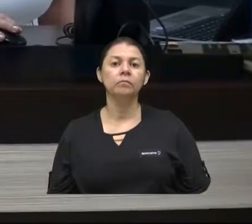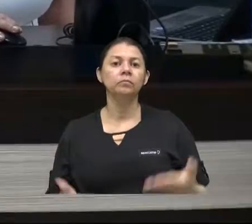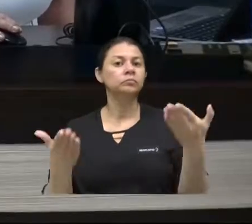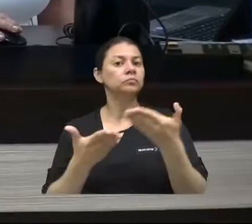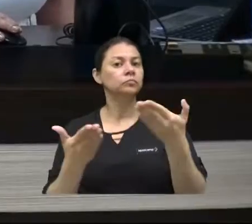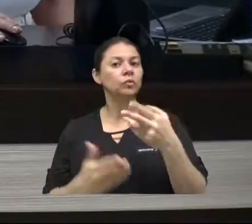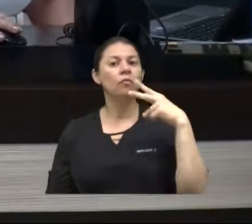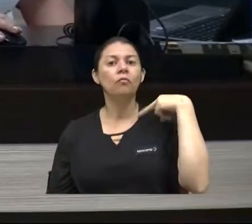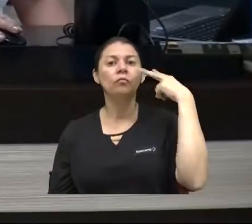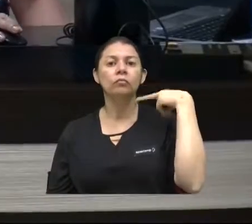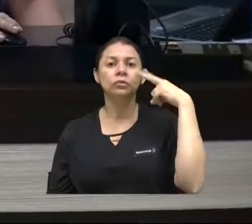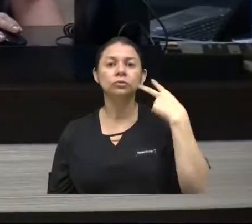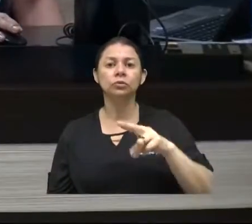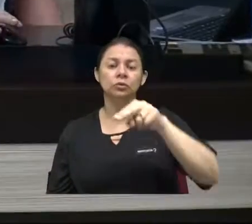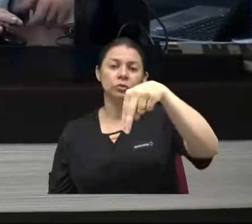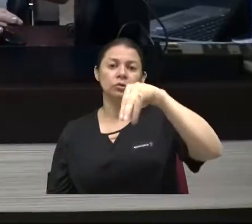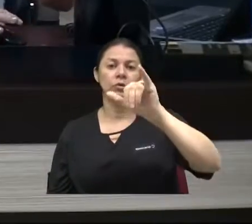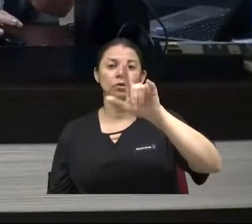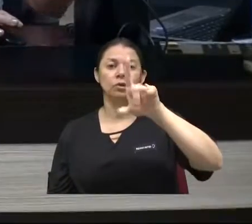Santos.